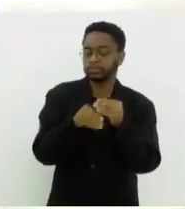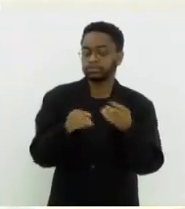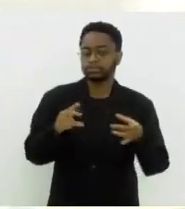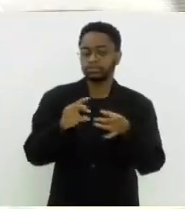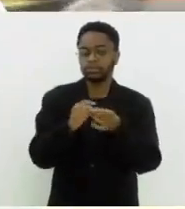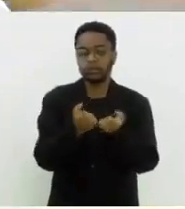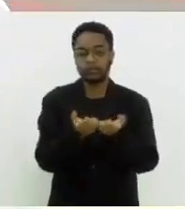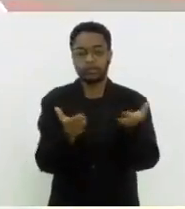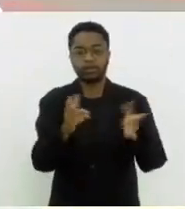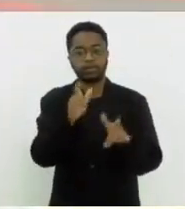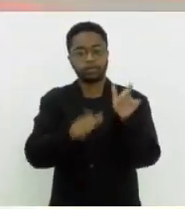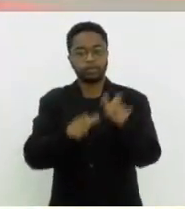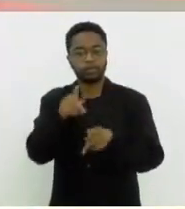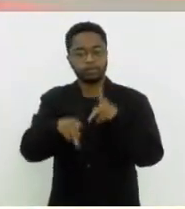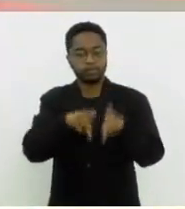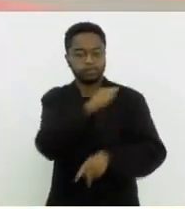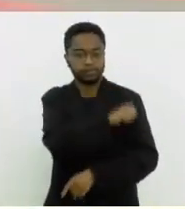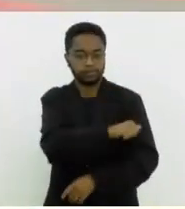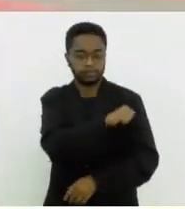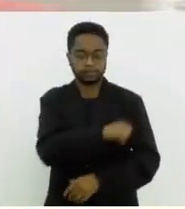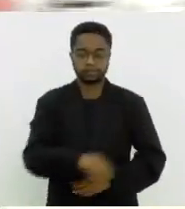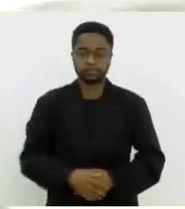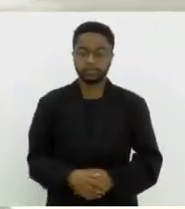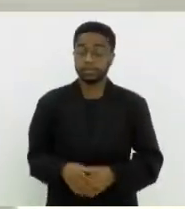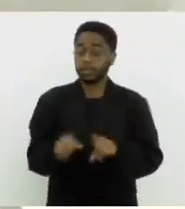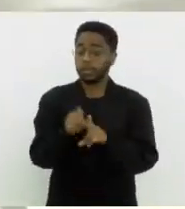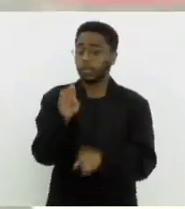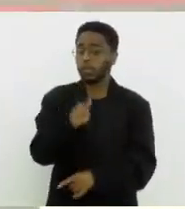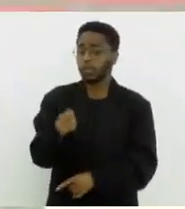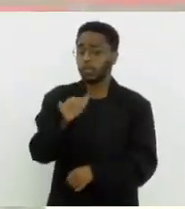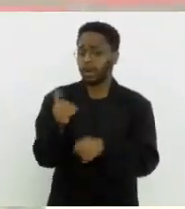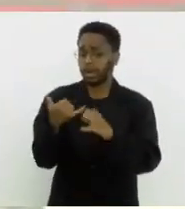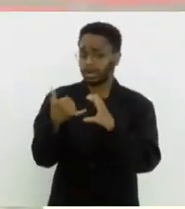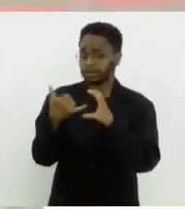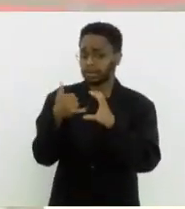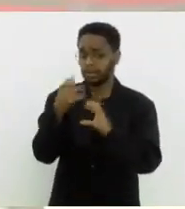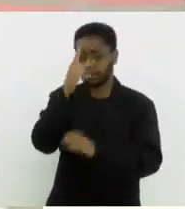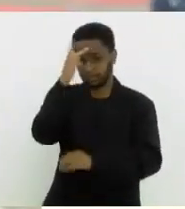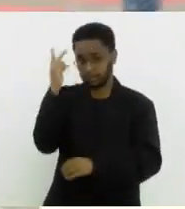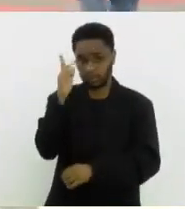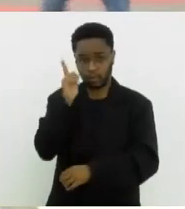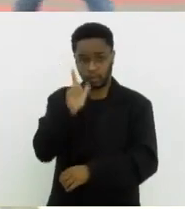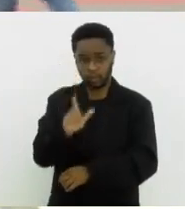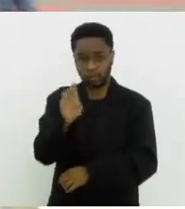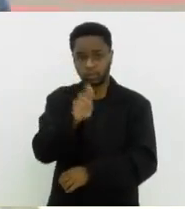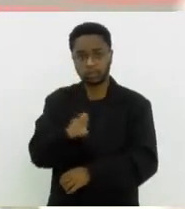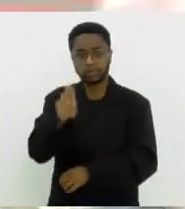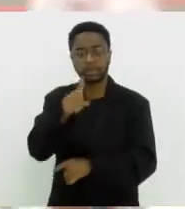cidadão fluminense. E através dessa ferramenta do WhatsApp, o cidadão ele consegue utilizar,